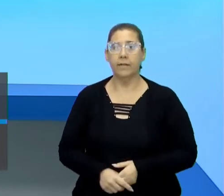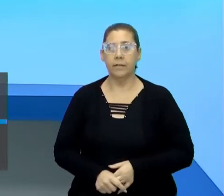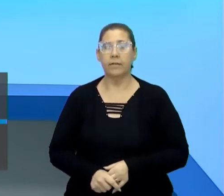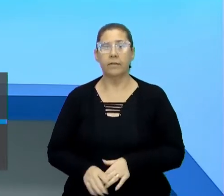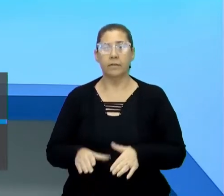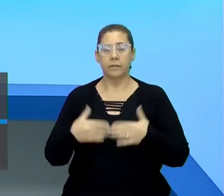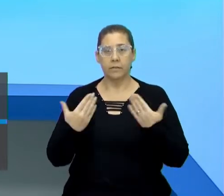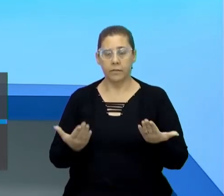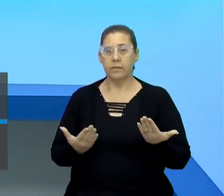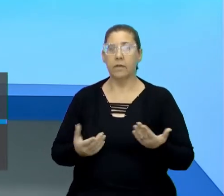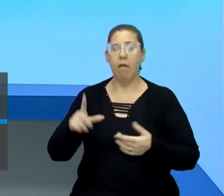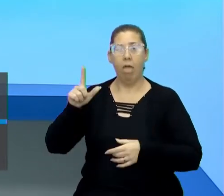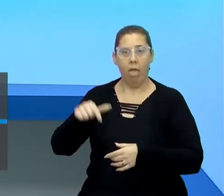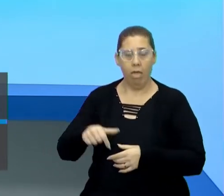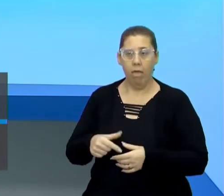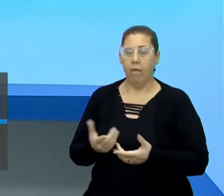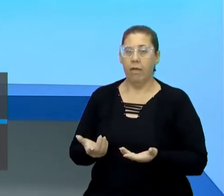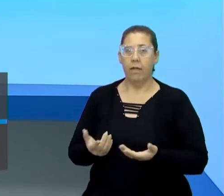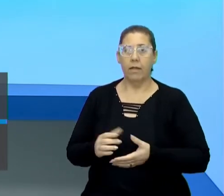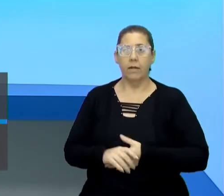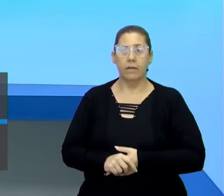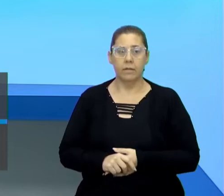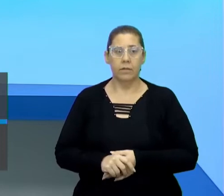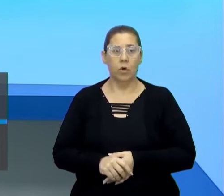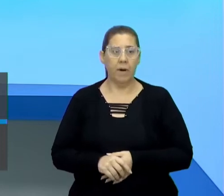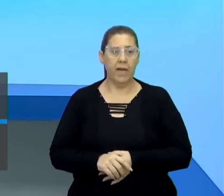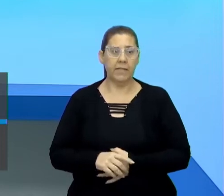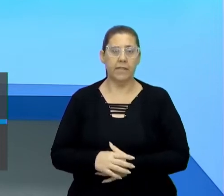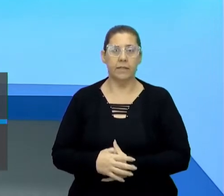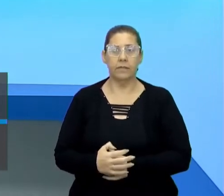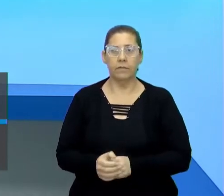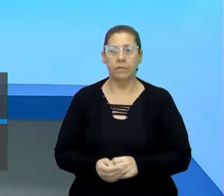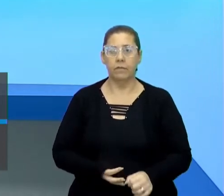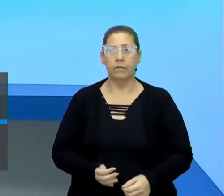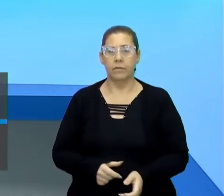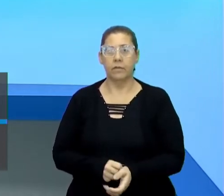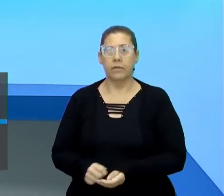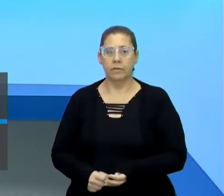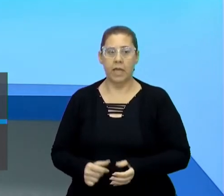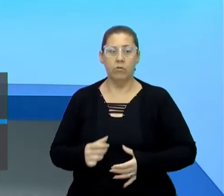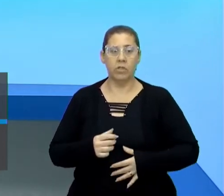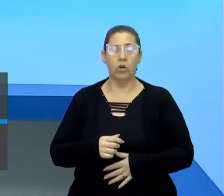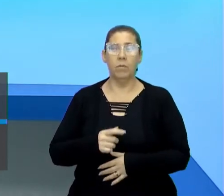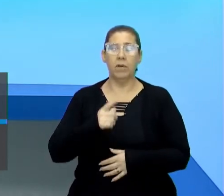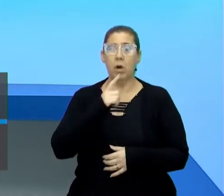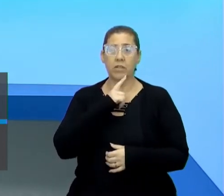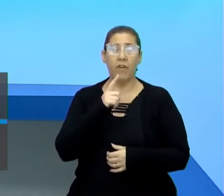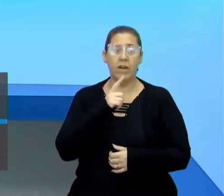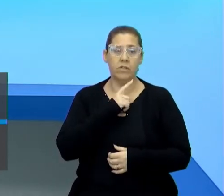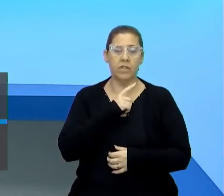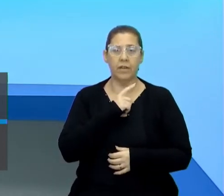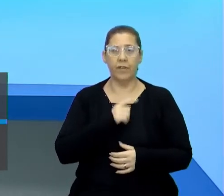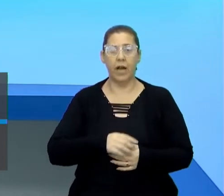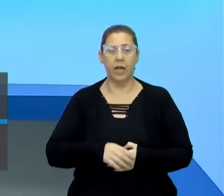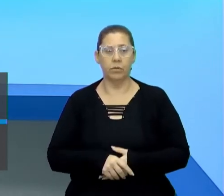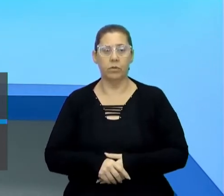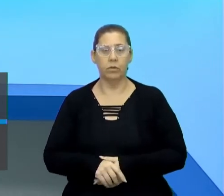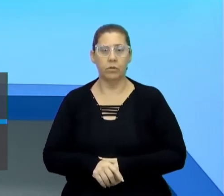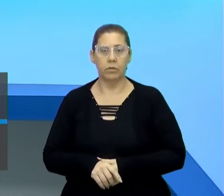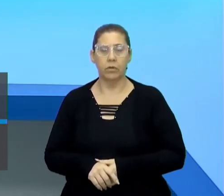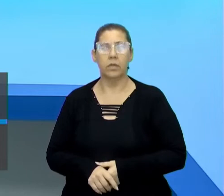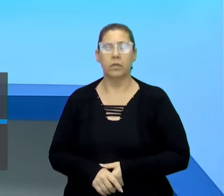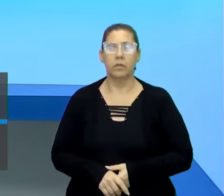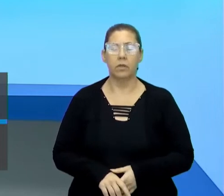coisa é totalmente, como é que fala, não tem um vício, porque tem, né? Tem porque as